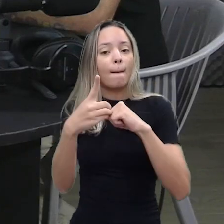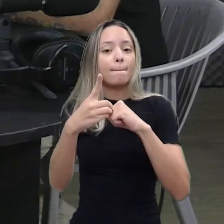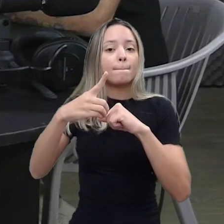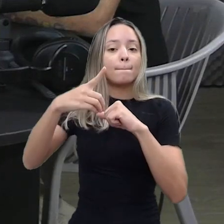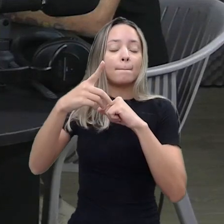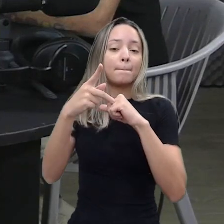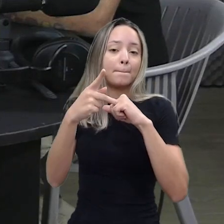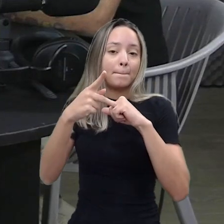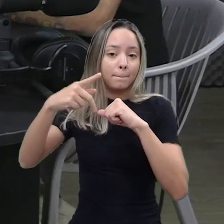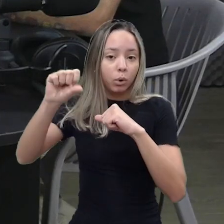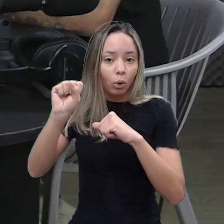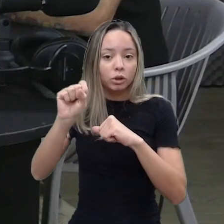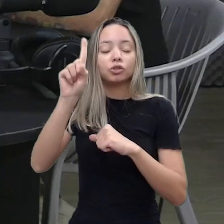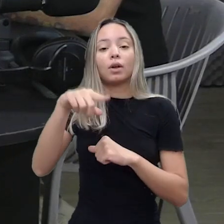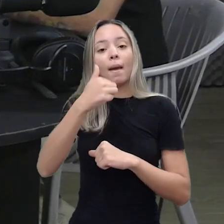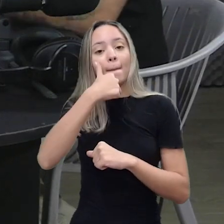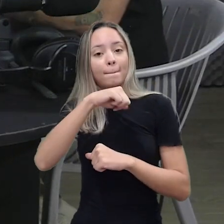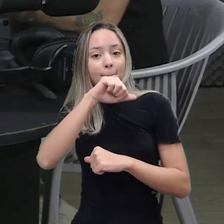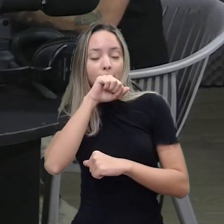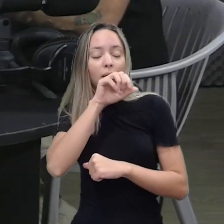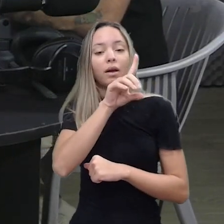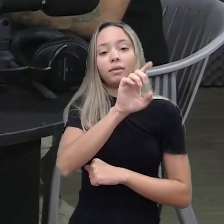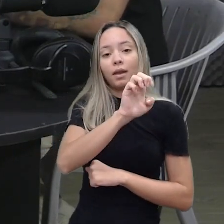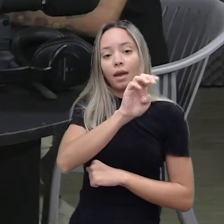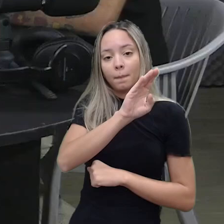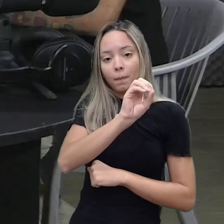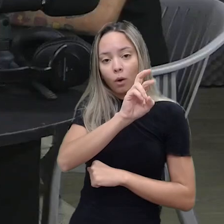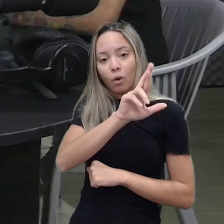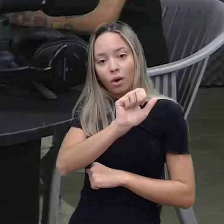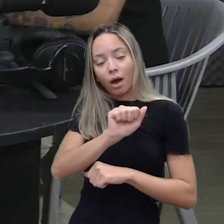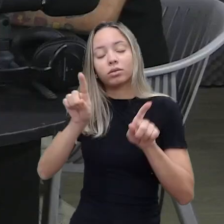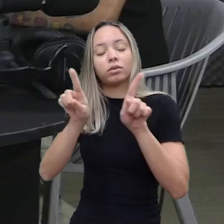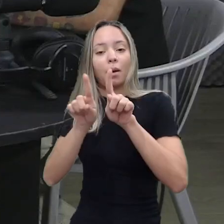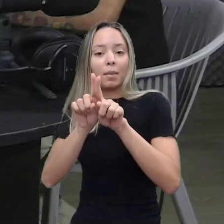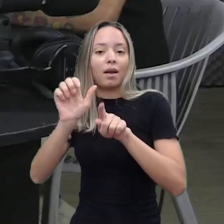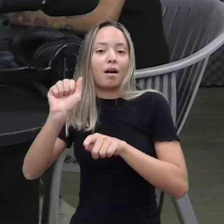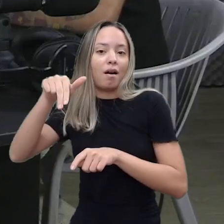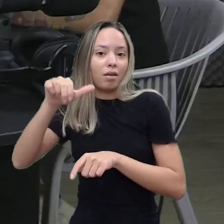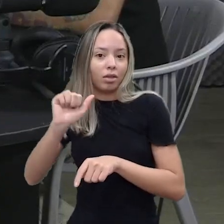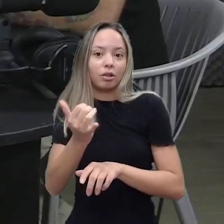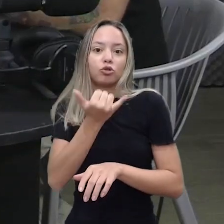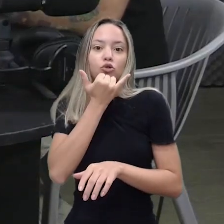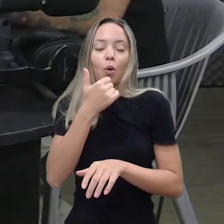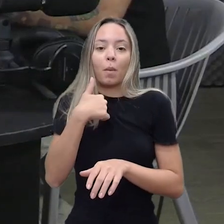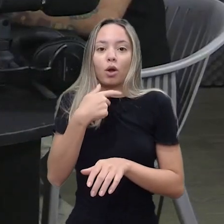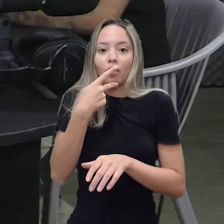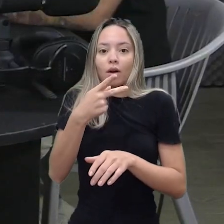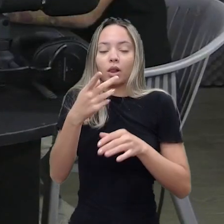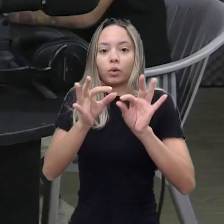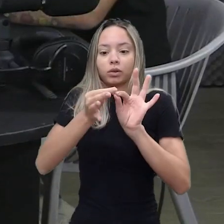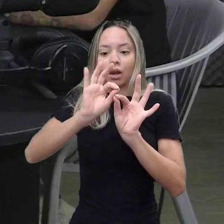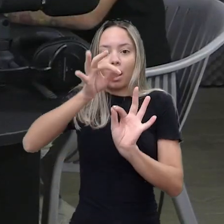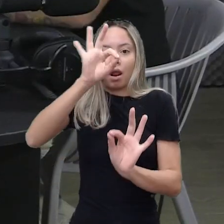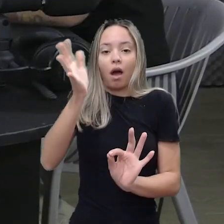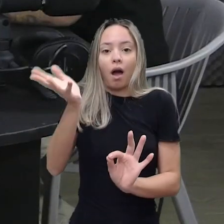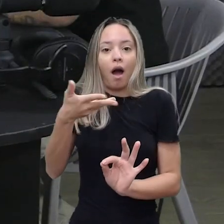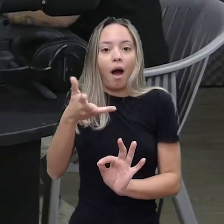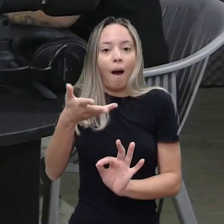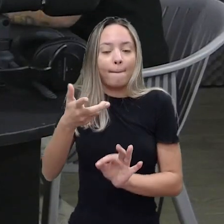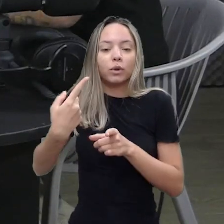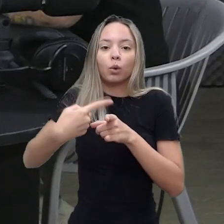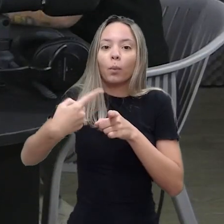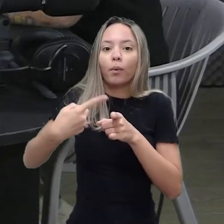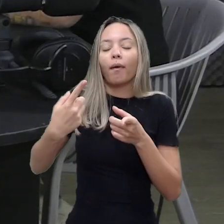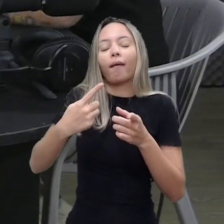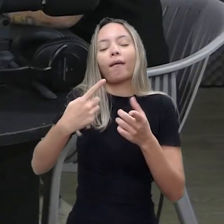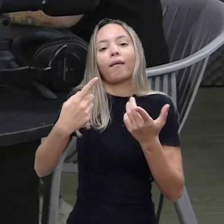de Débora e Diana. Cláudia, eu fui falando assim bem rapidinho, porque o teu currículo... Eu conheço tua